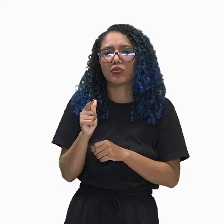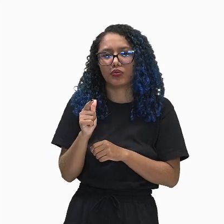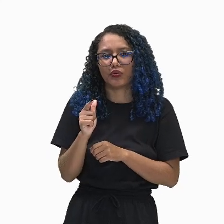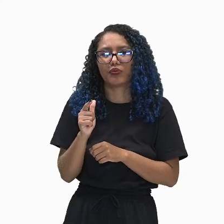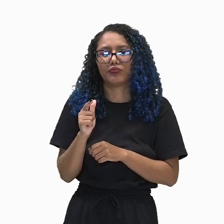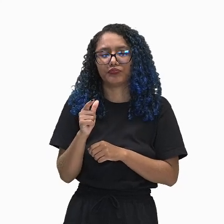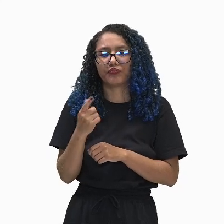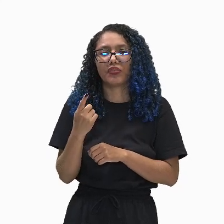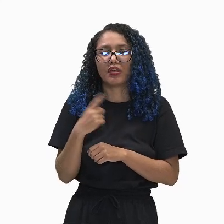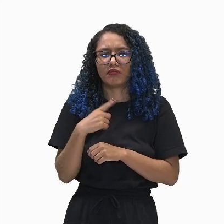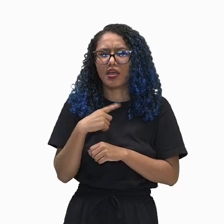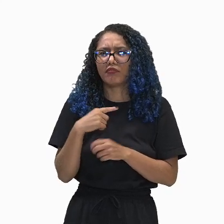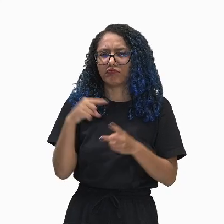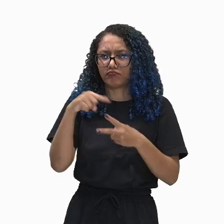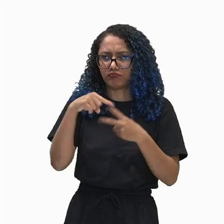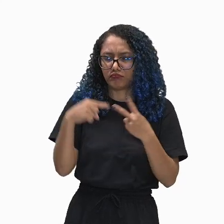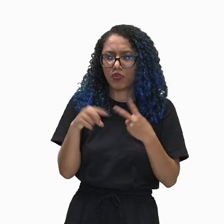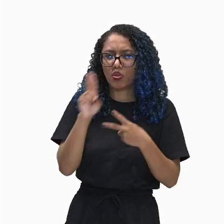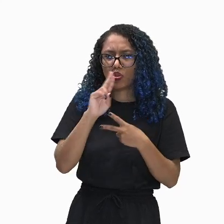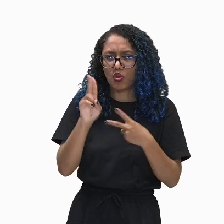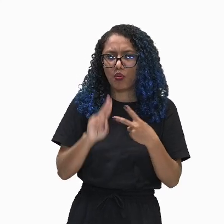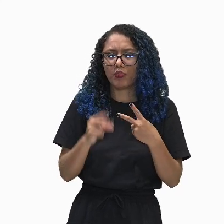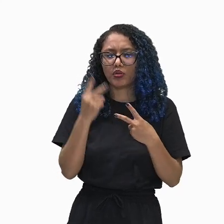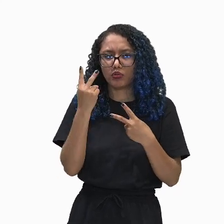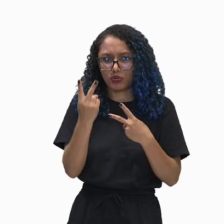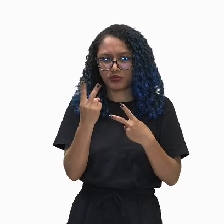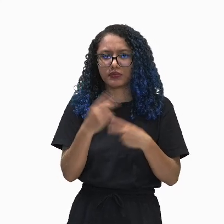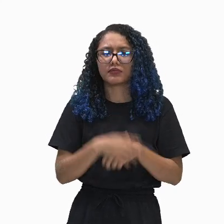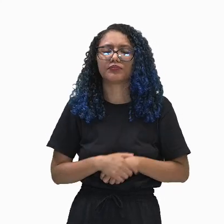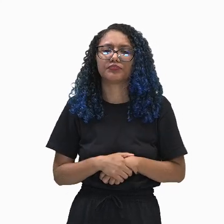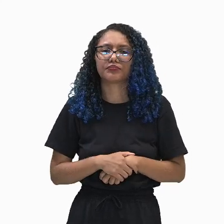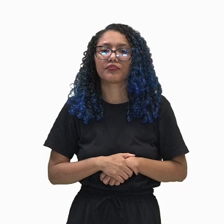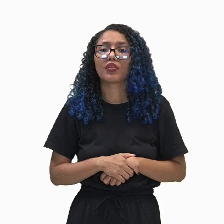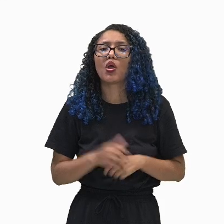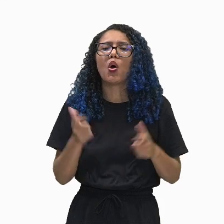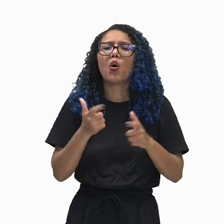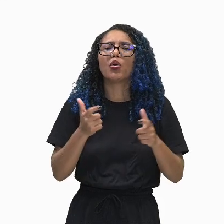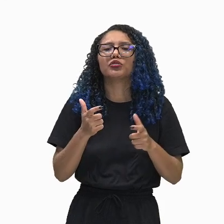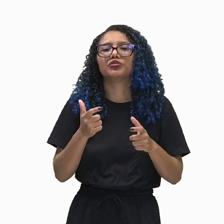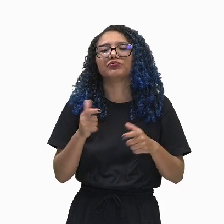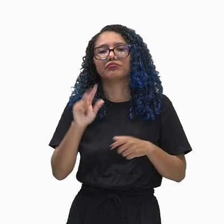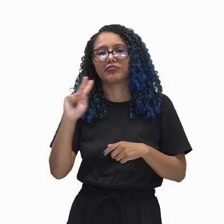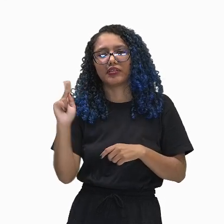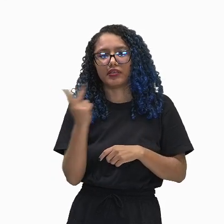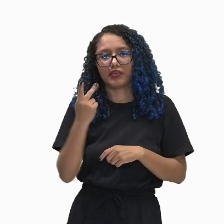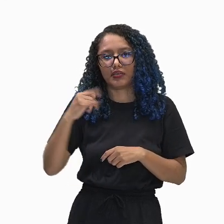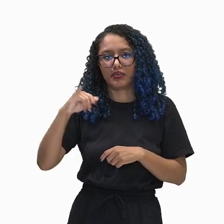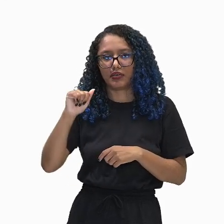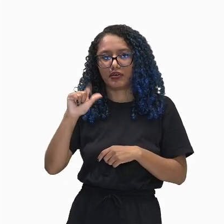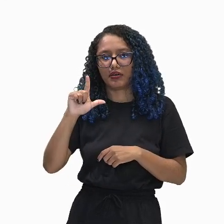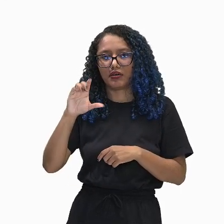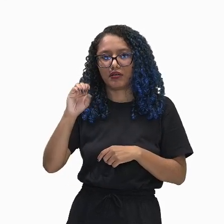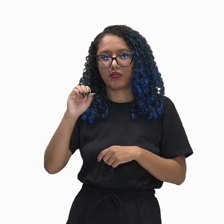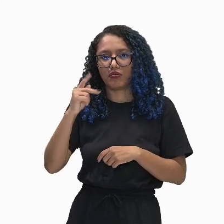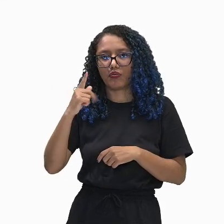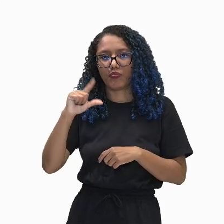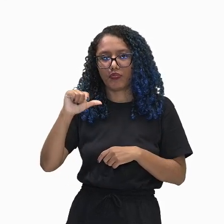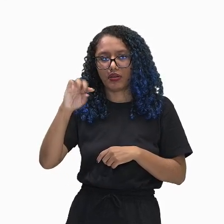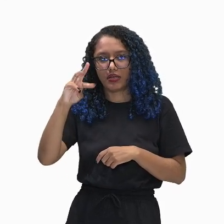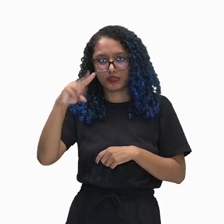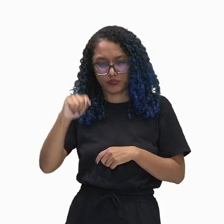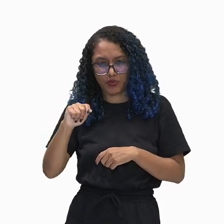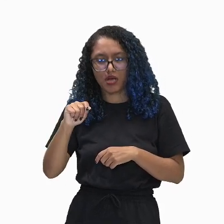essas duas nomenclaturas, vai ocorrer exatamente no hialoplasma, dentro do